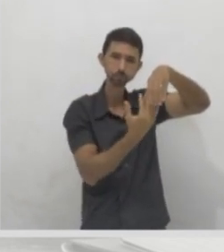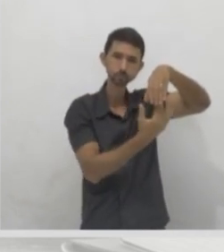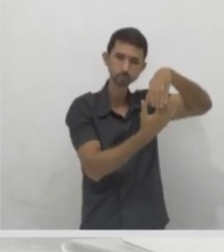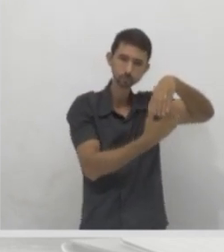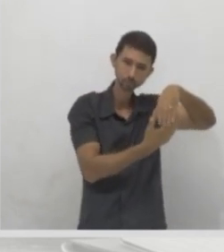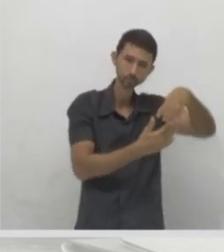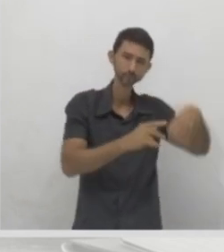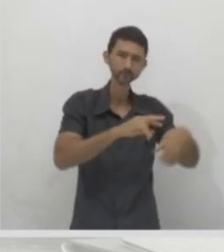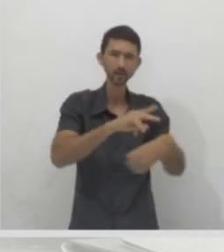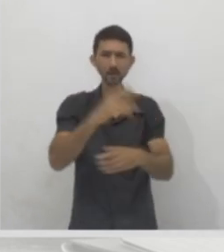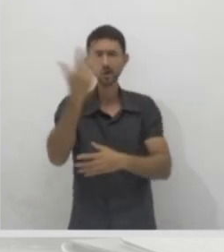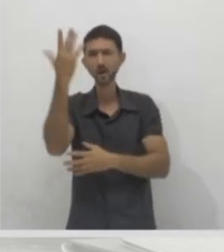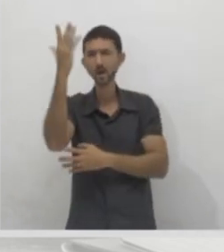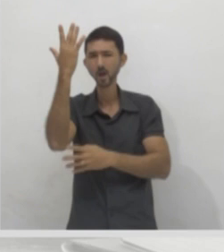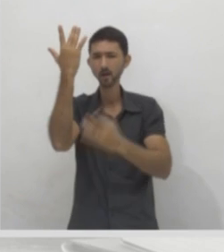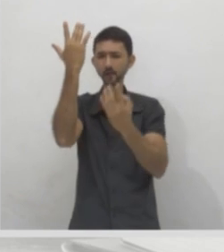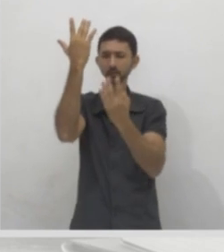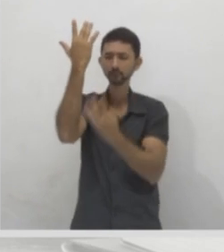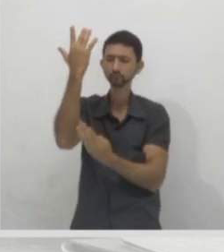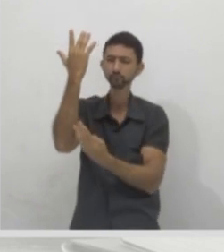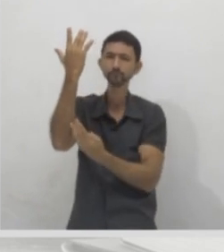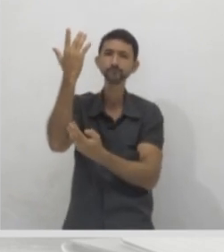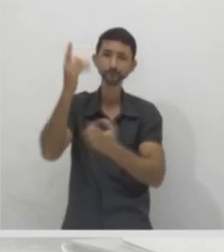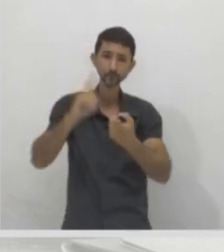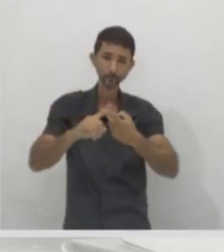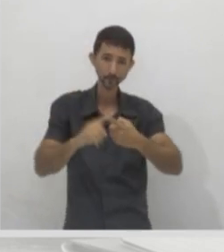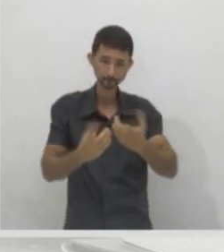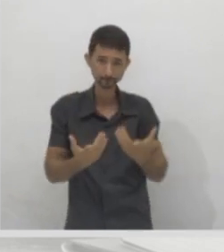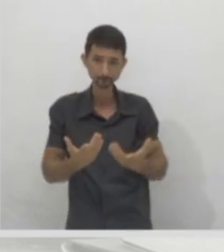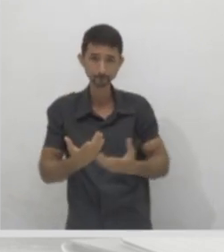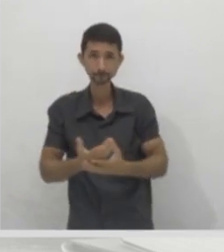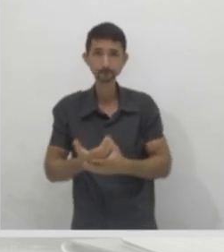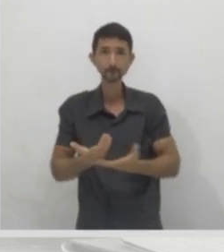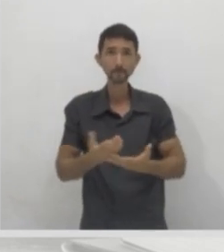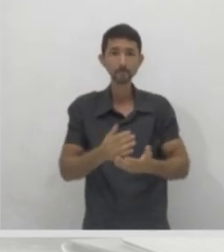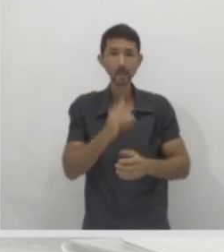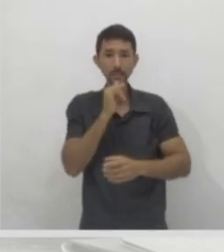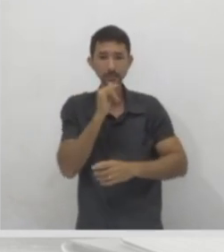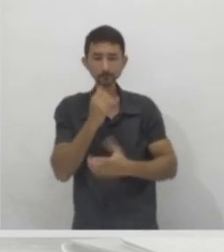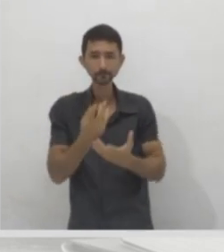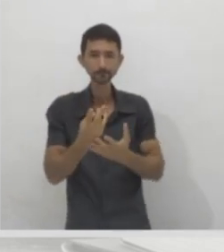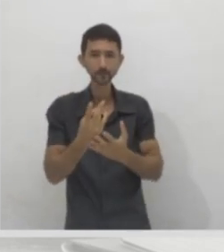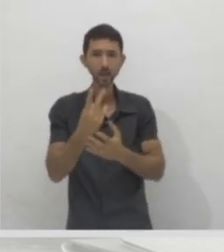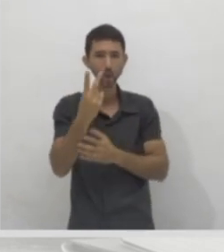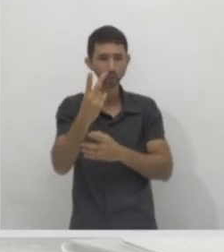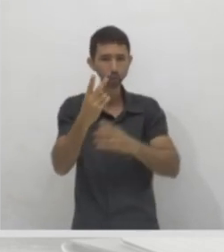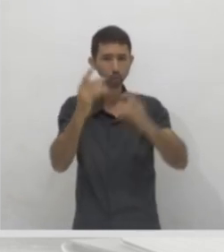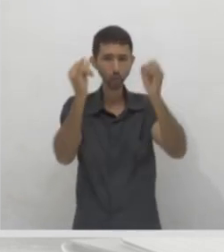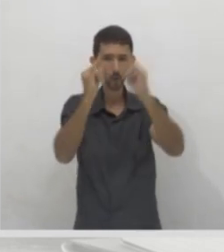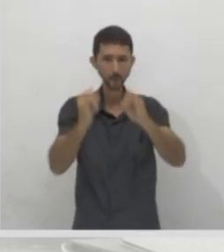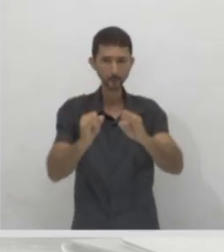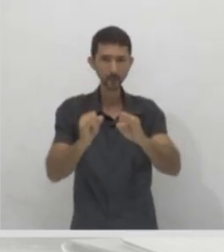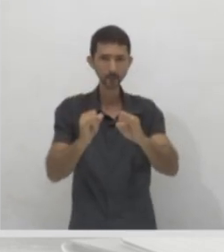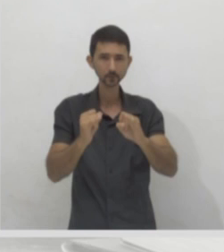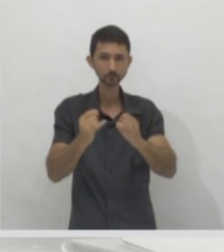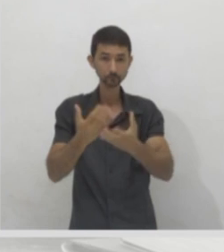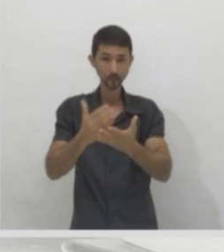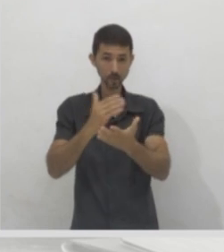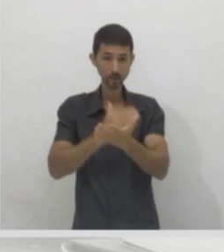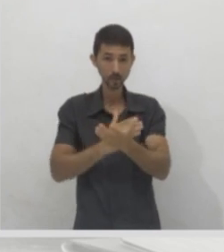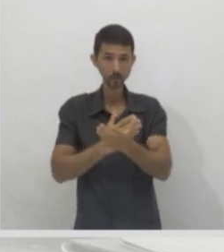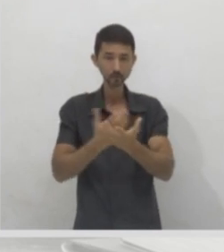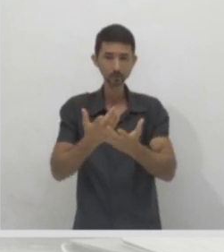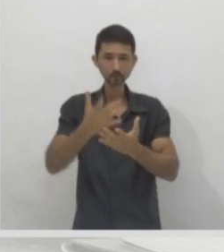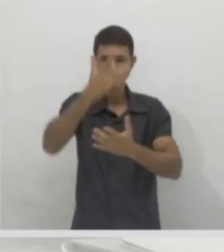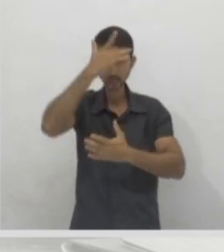por diante, em outros locais onde o clima permitia. Nós vimos, nas duas imagens que nós já reparamos, a gente vê os